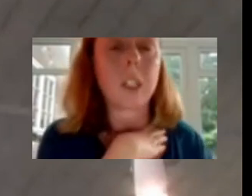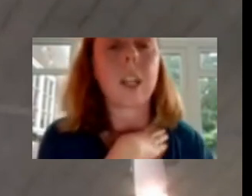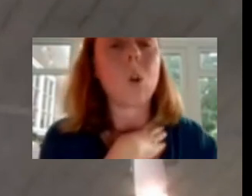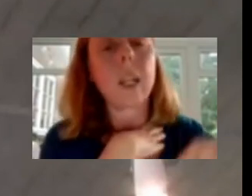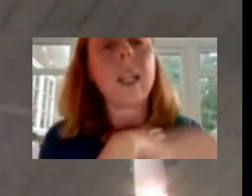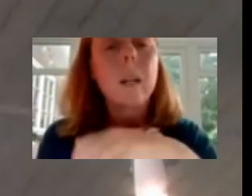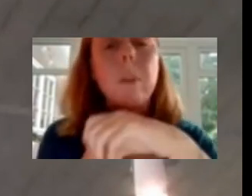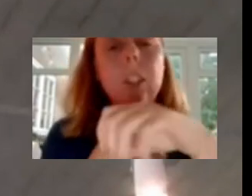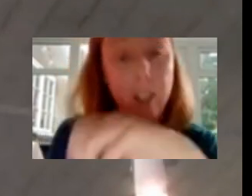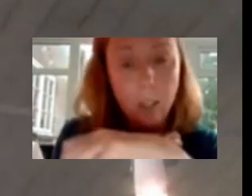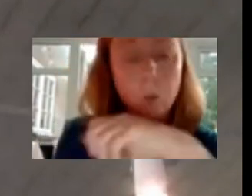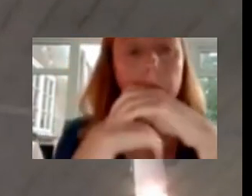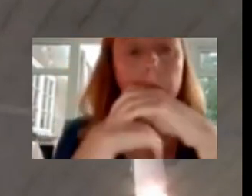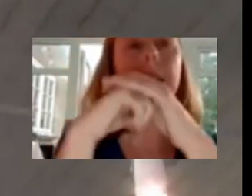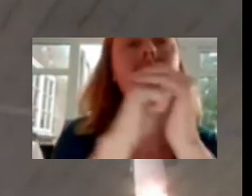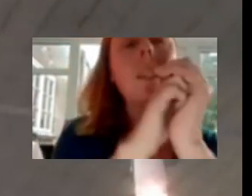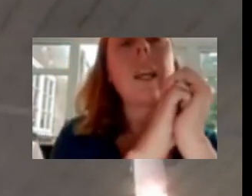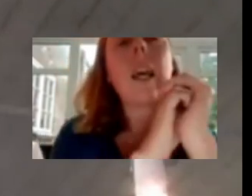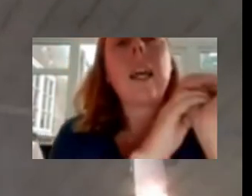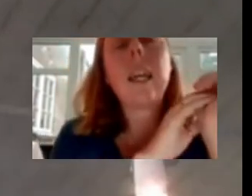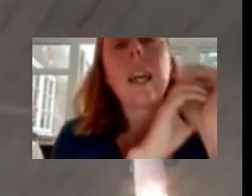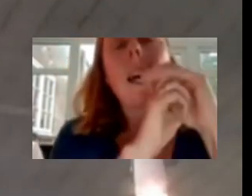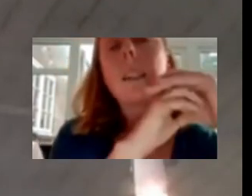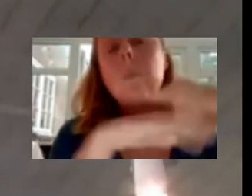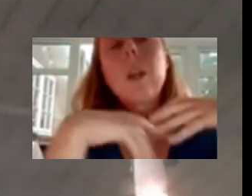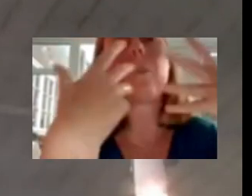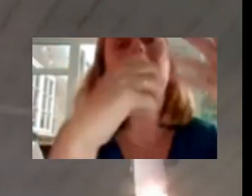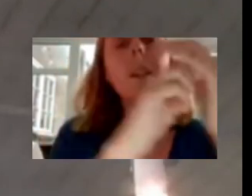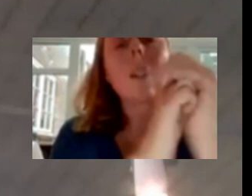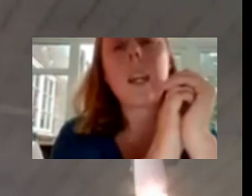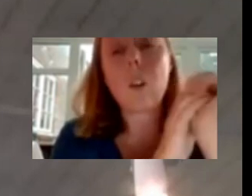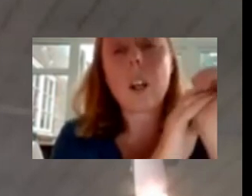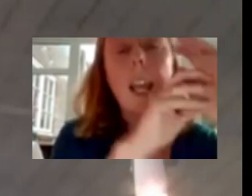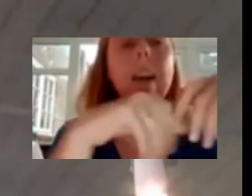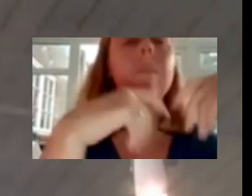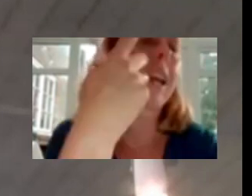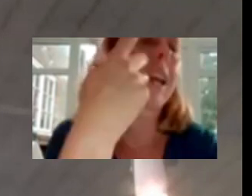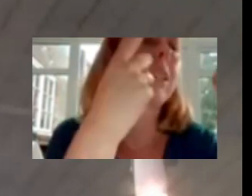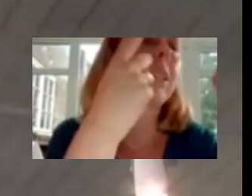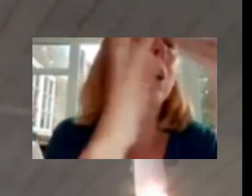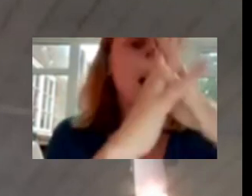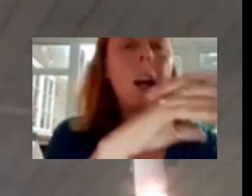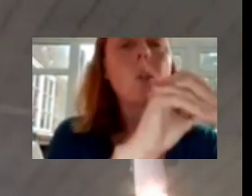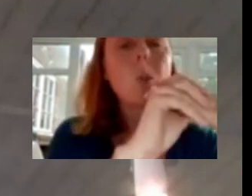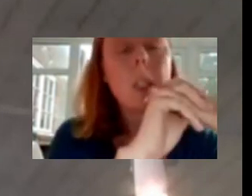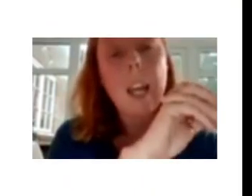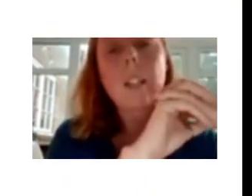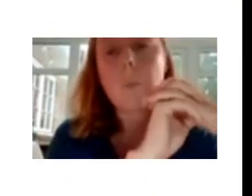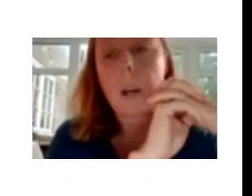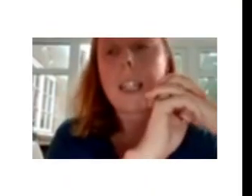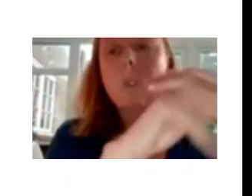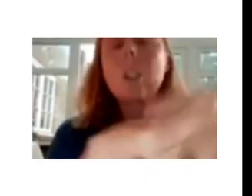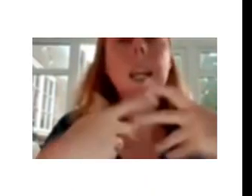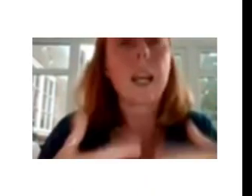cineastas do exterior e também de dentro do país. E ela também comenta que agora é a vez dos